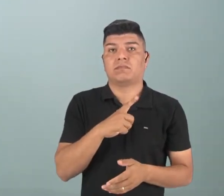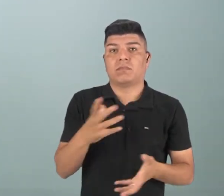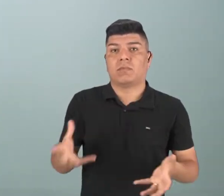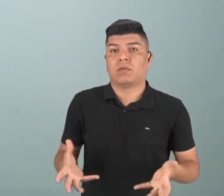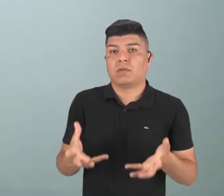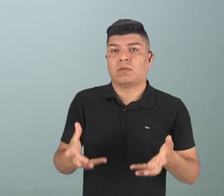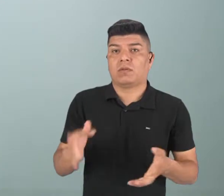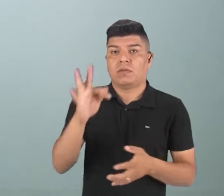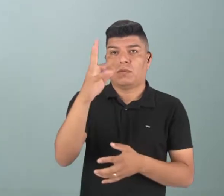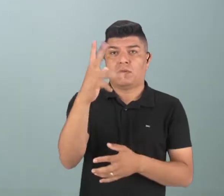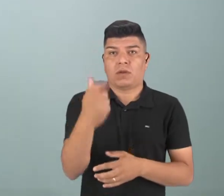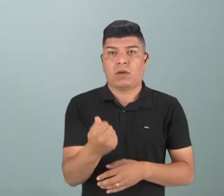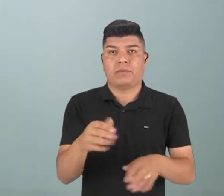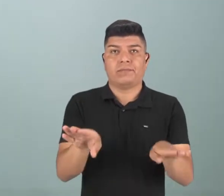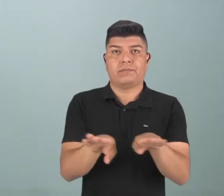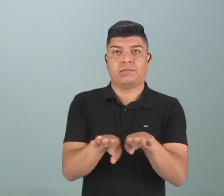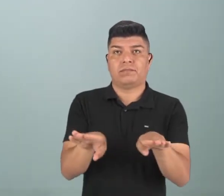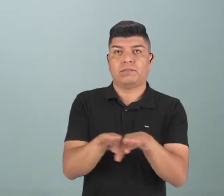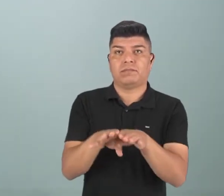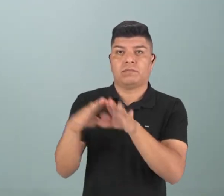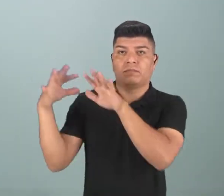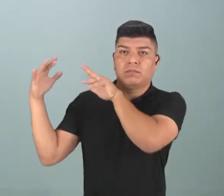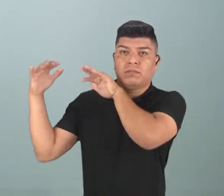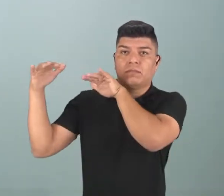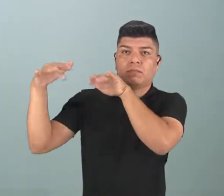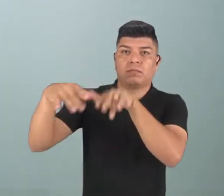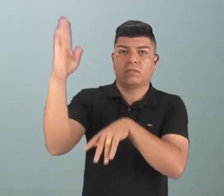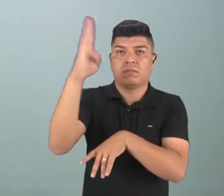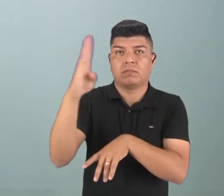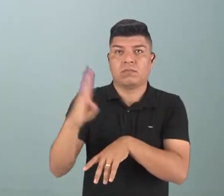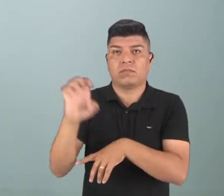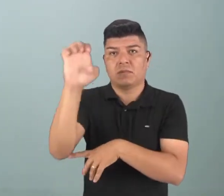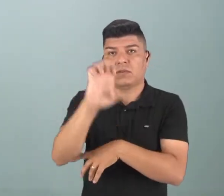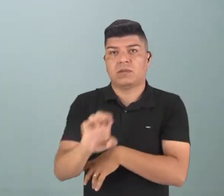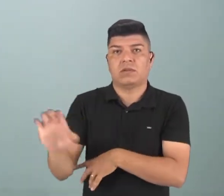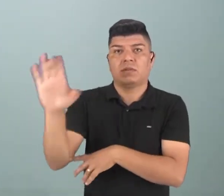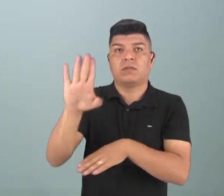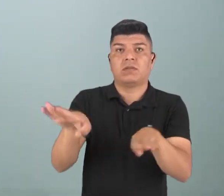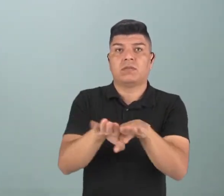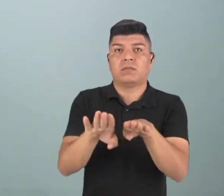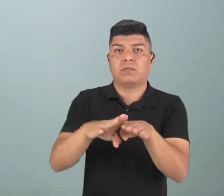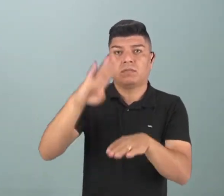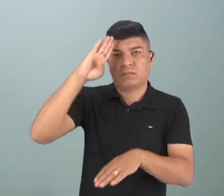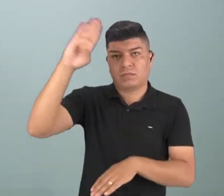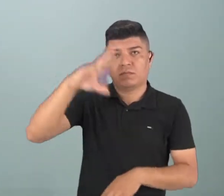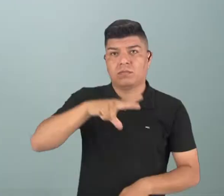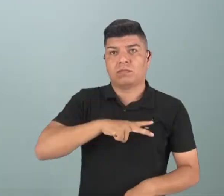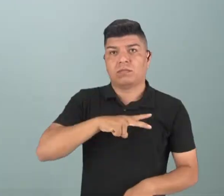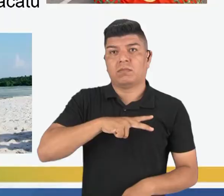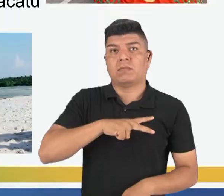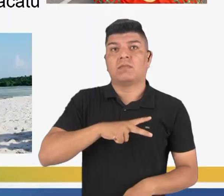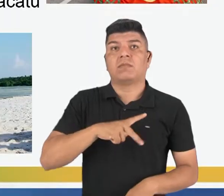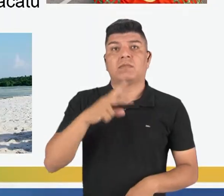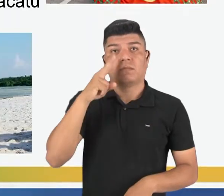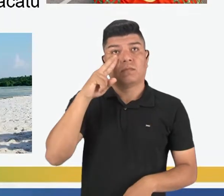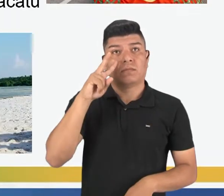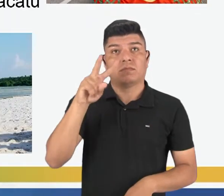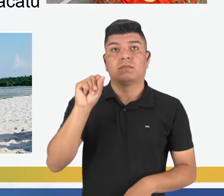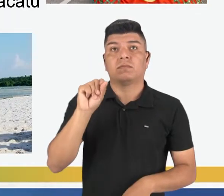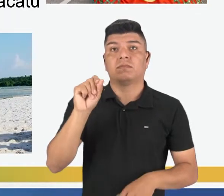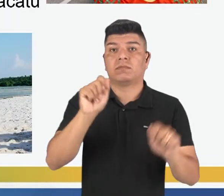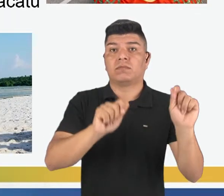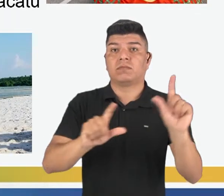influência dos africanos, que vieram para o Brasil, e os europeus, principalmente os portugueses. Então acompanhe comigo nesse